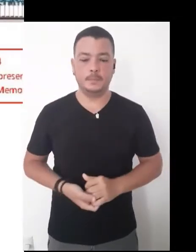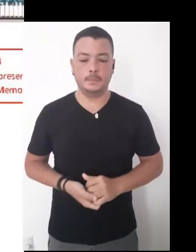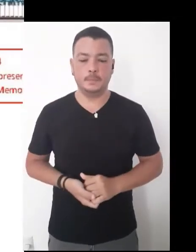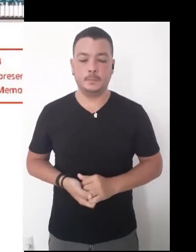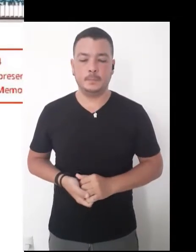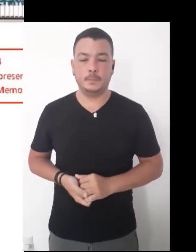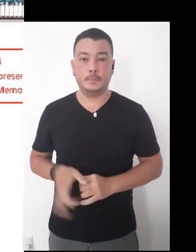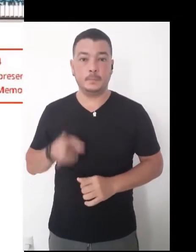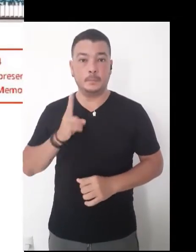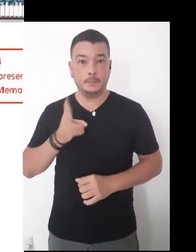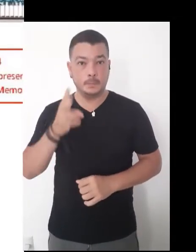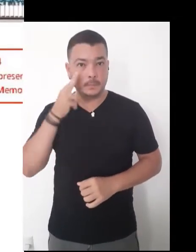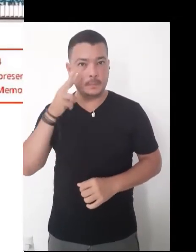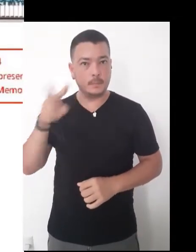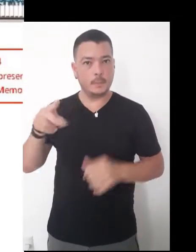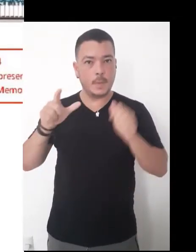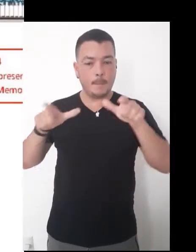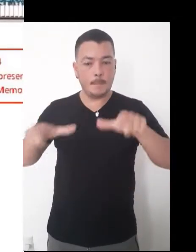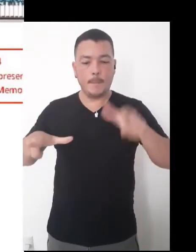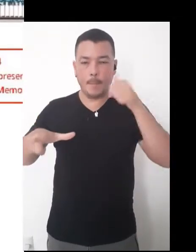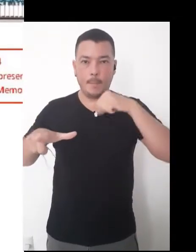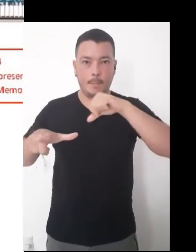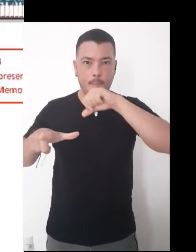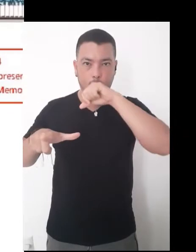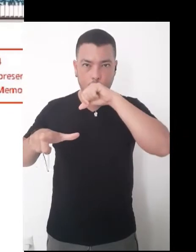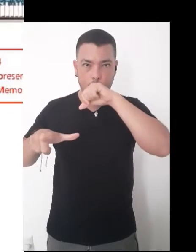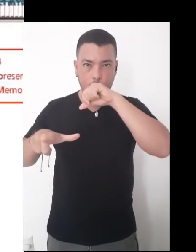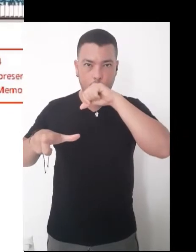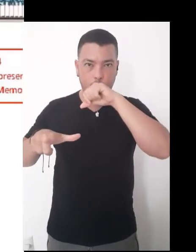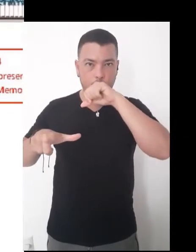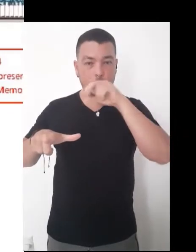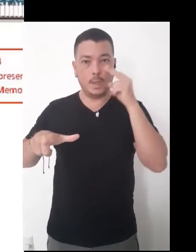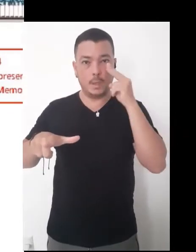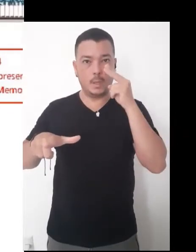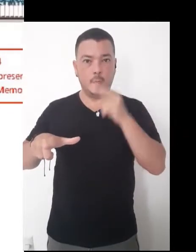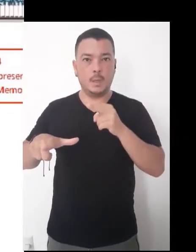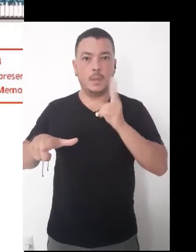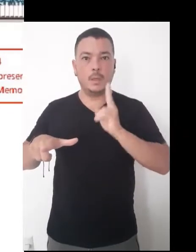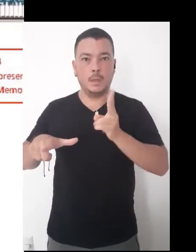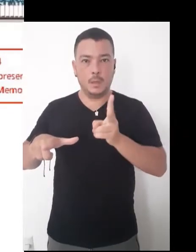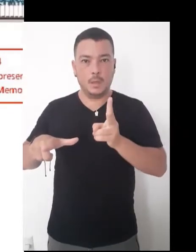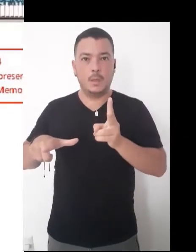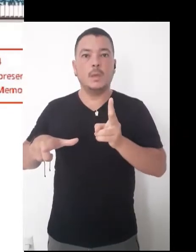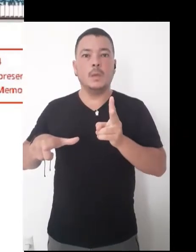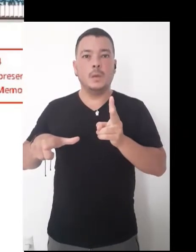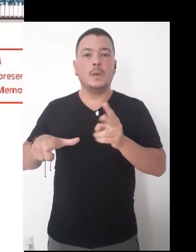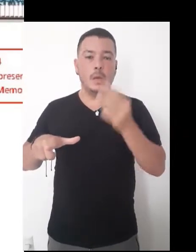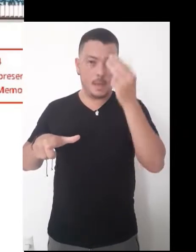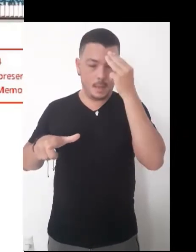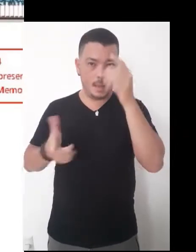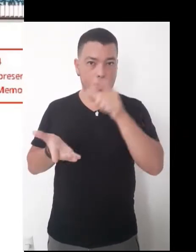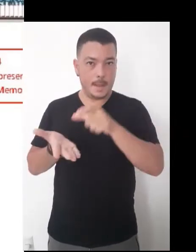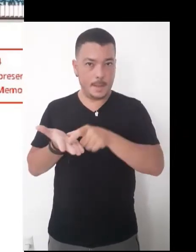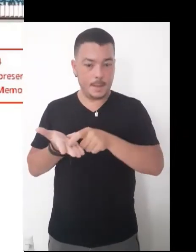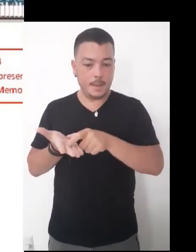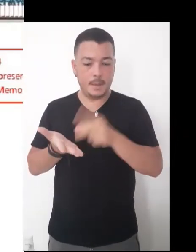Toda vez que a gente for encontrar numa placa-mãe, ou toda vez que a gente for encontrar, vou pegar numa memória, a gente vai encontrar um